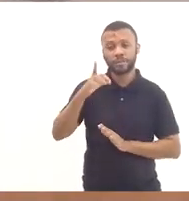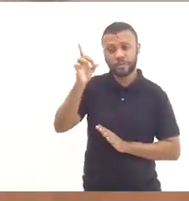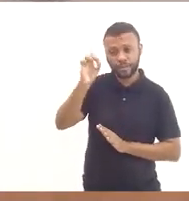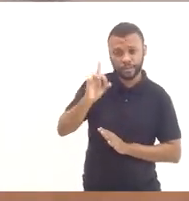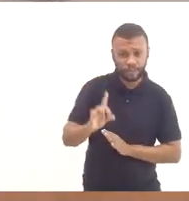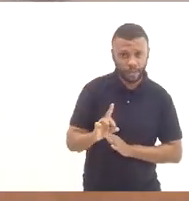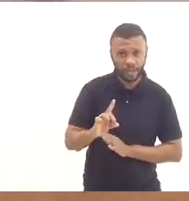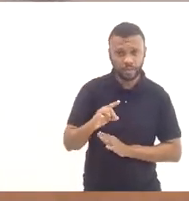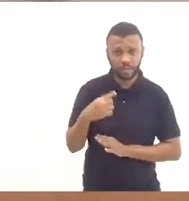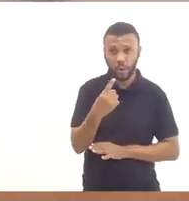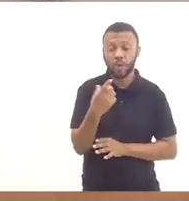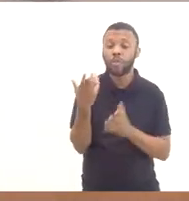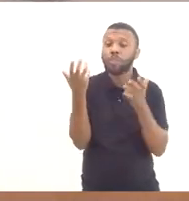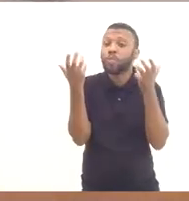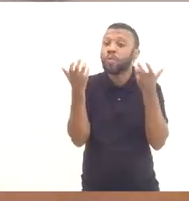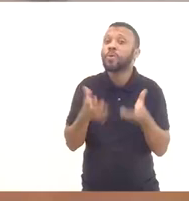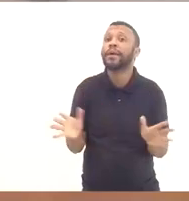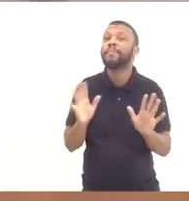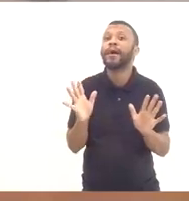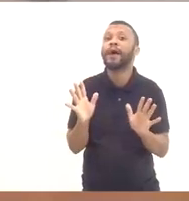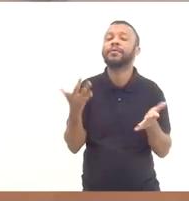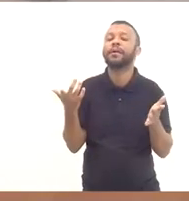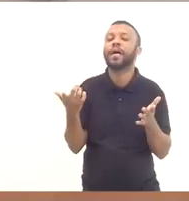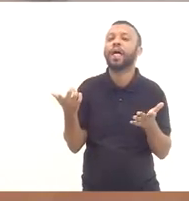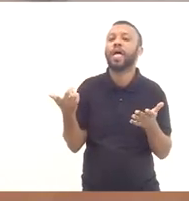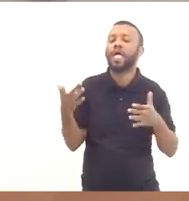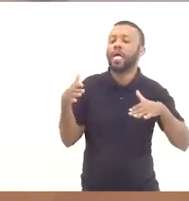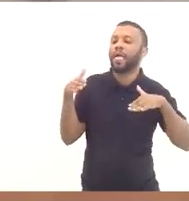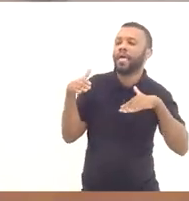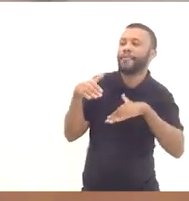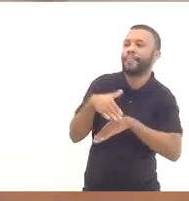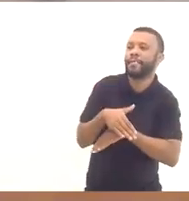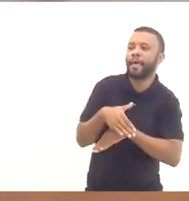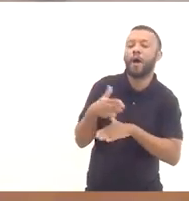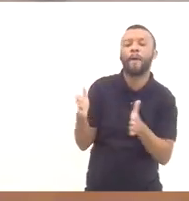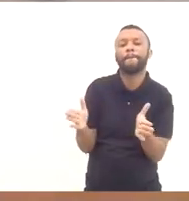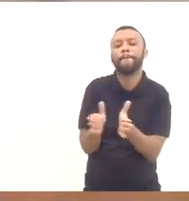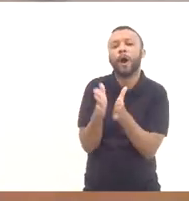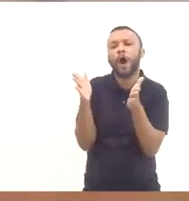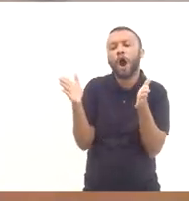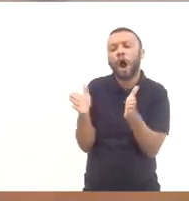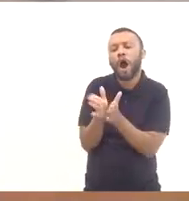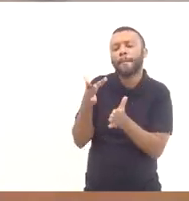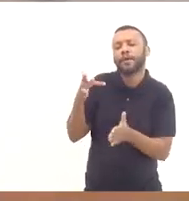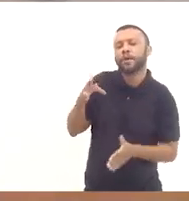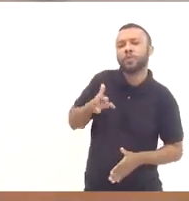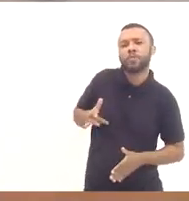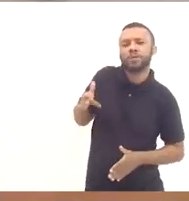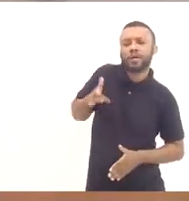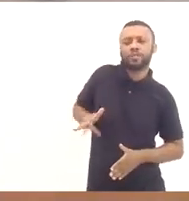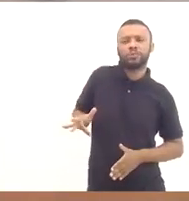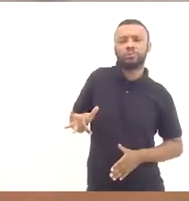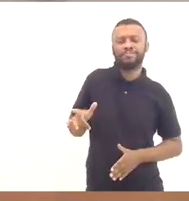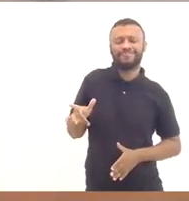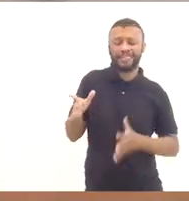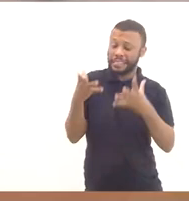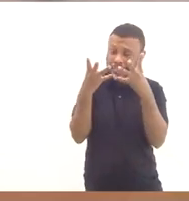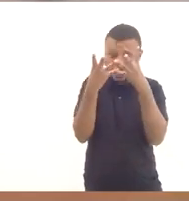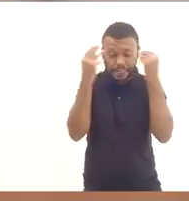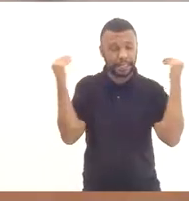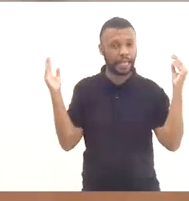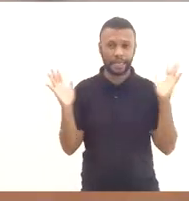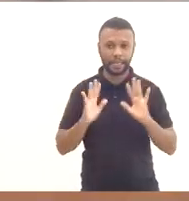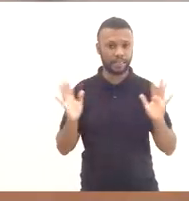deficiência nós não queremos mais a vitimização o pobre coitadismo se esquece